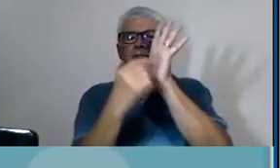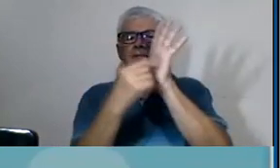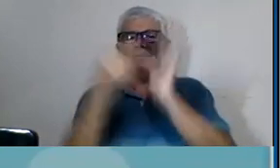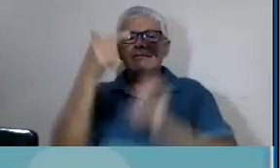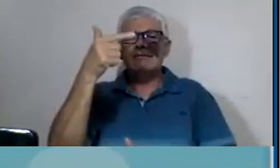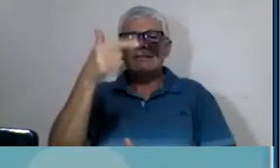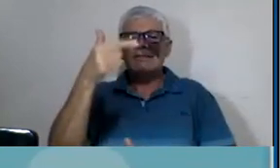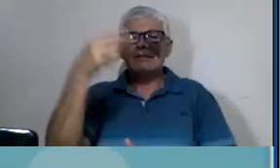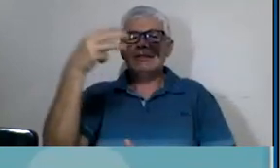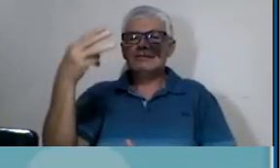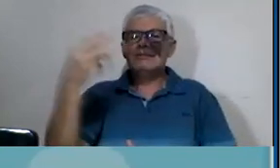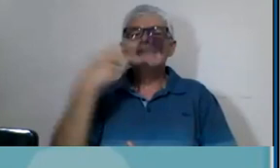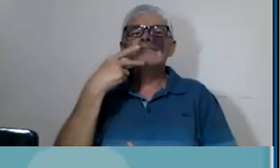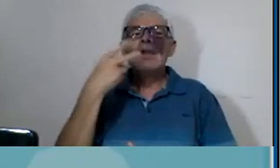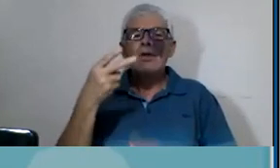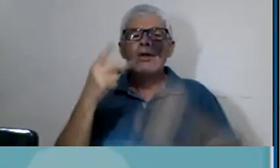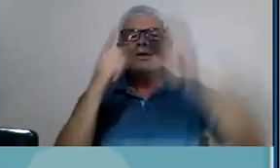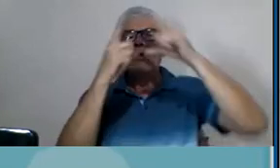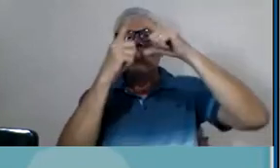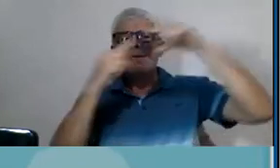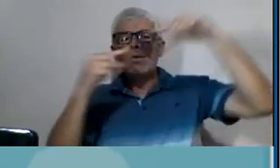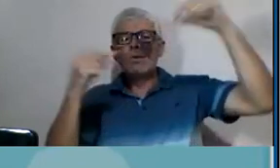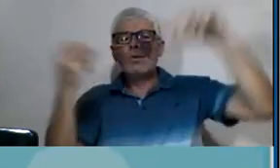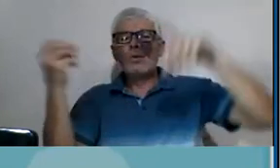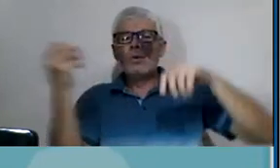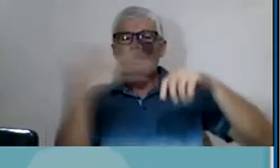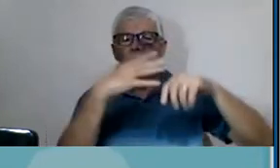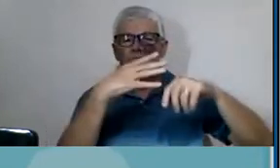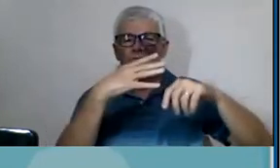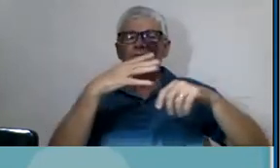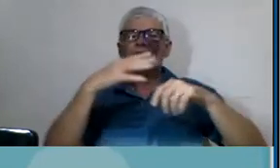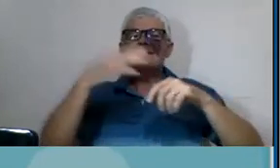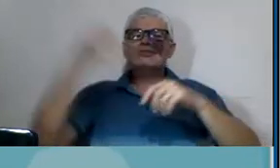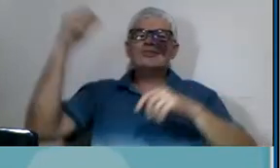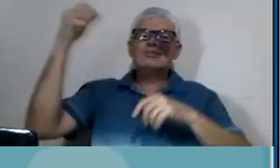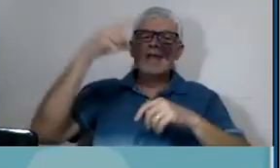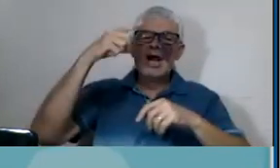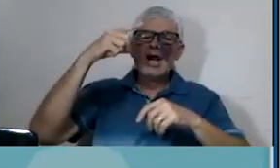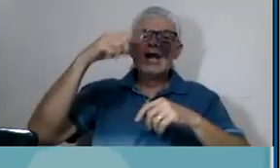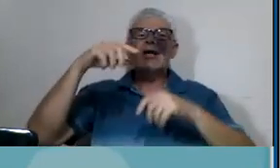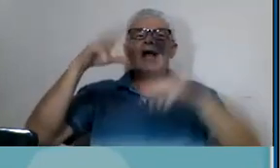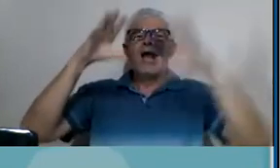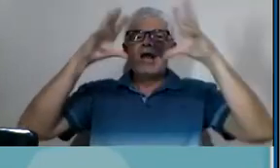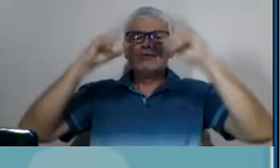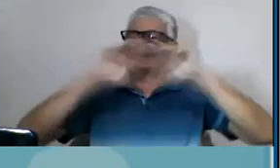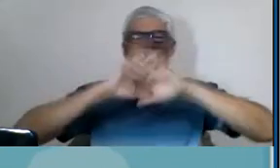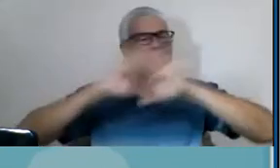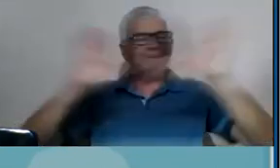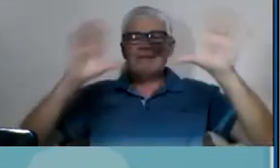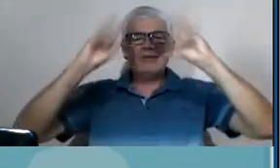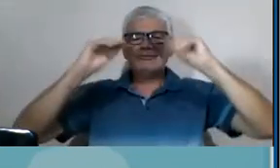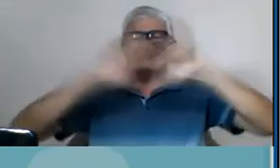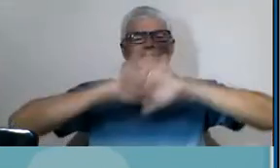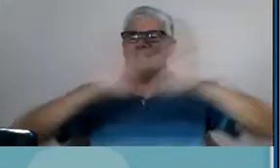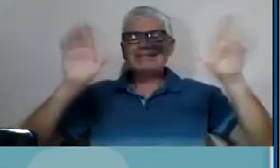ela retorne ao seu lar, com vida e com segurança. E outros que têm a intenção de entrar, Senhor, que